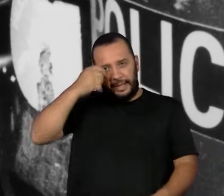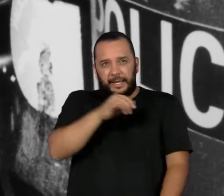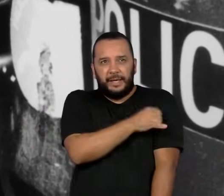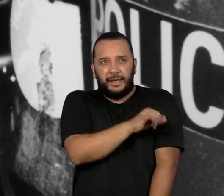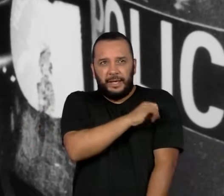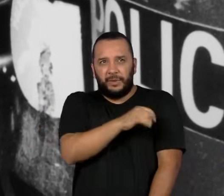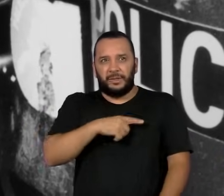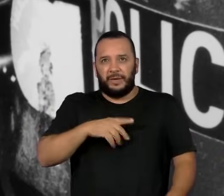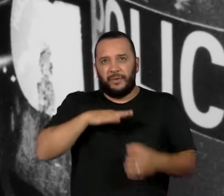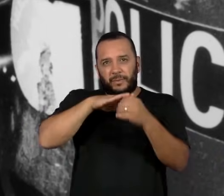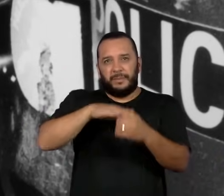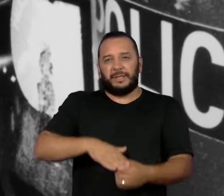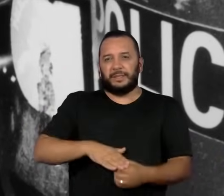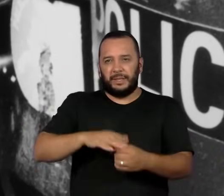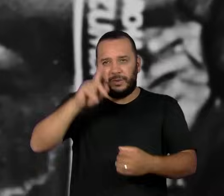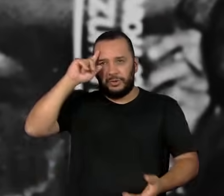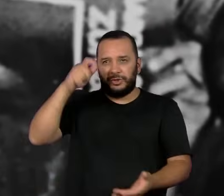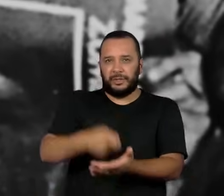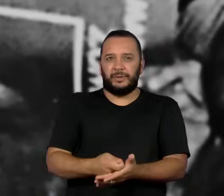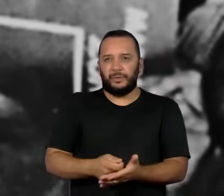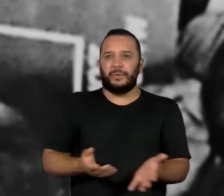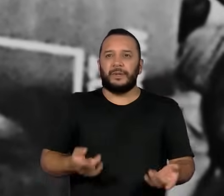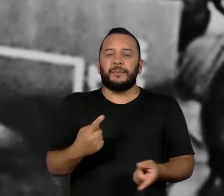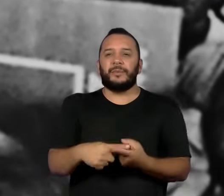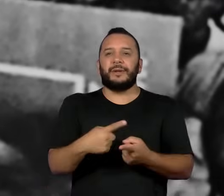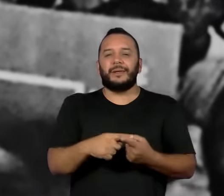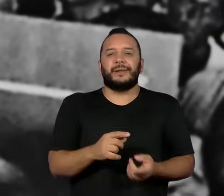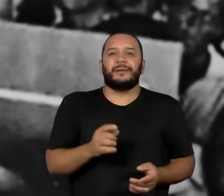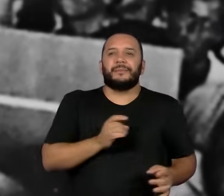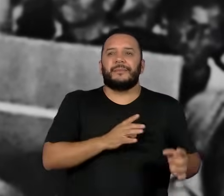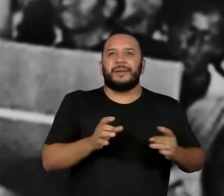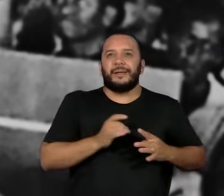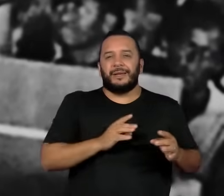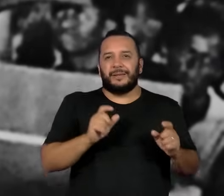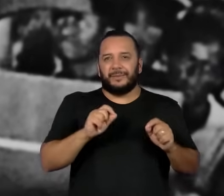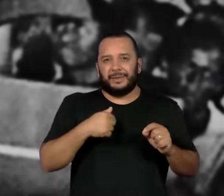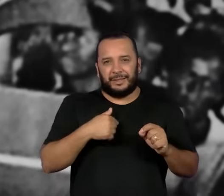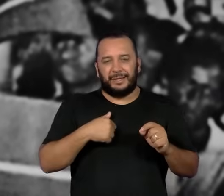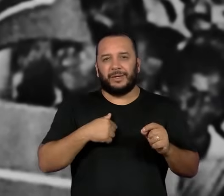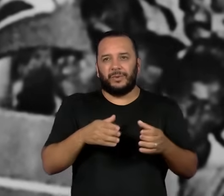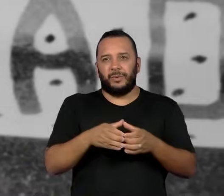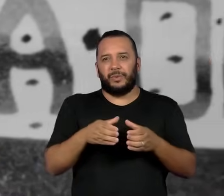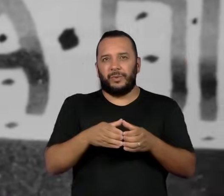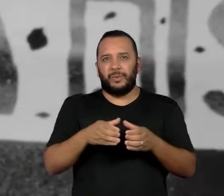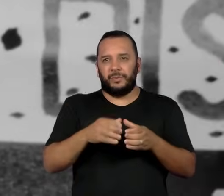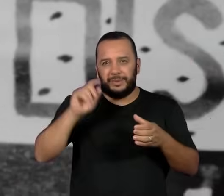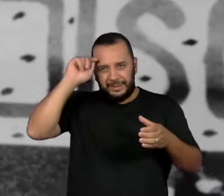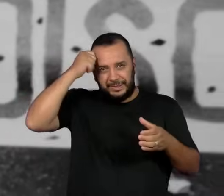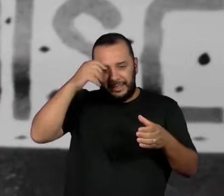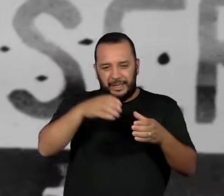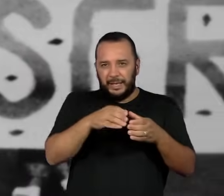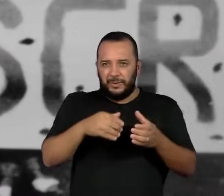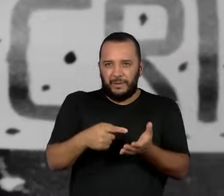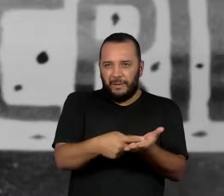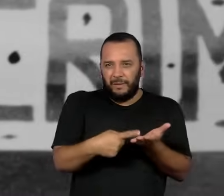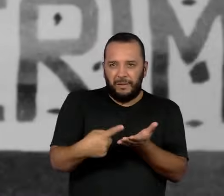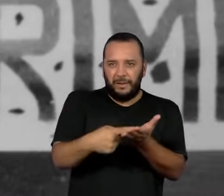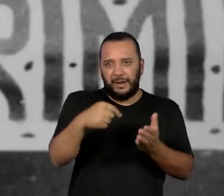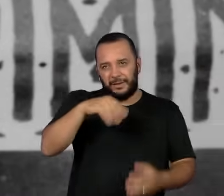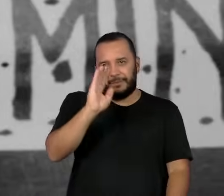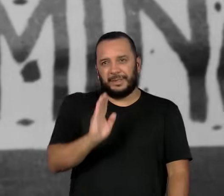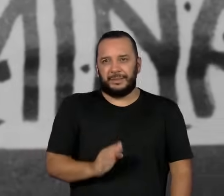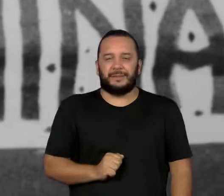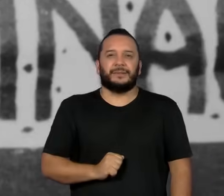medo muito grande de que se instalassem células Black Panthers aqui no Brasil, né? Veio muito da